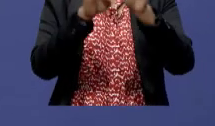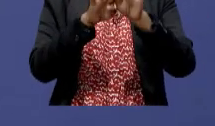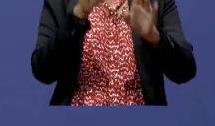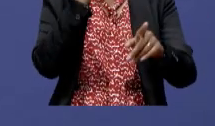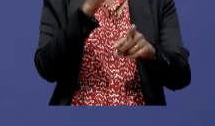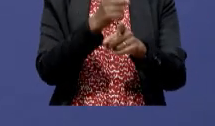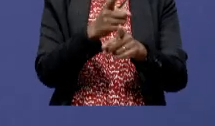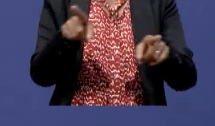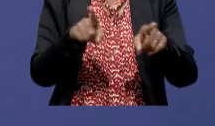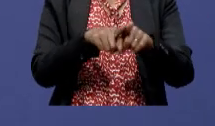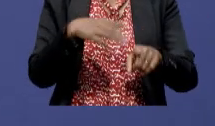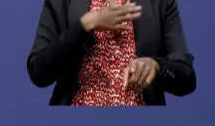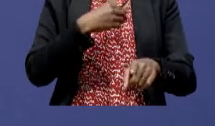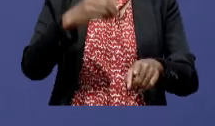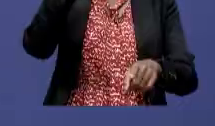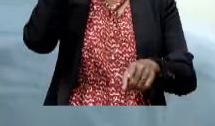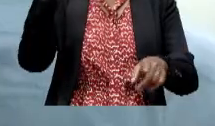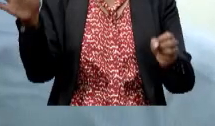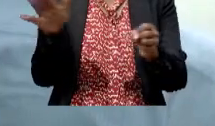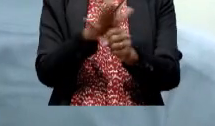nebe kahormutin nometan